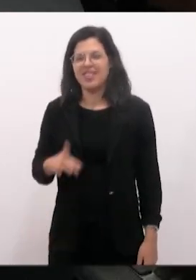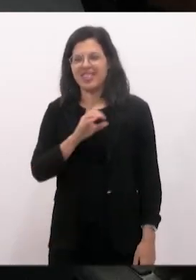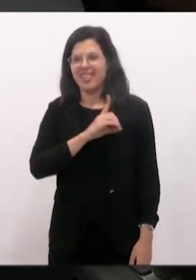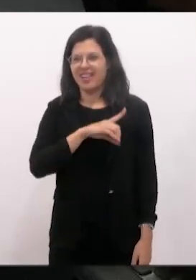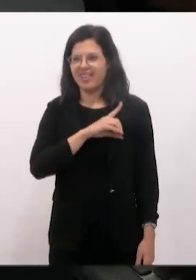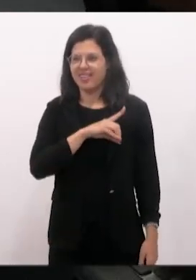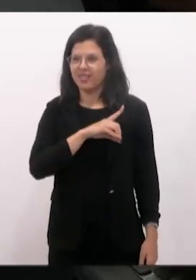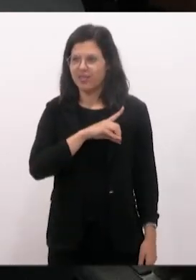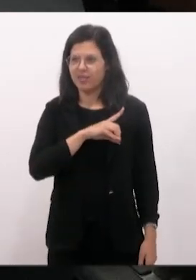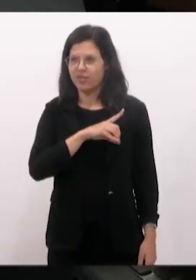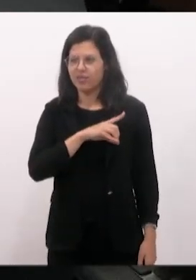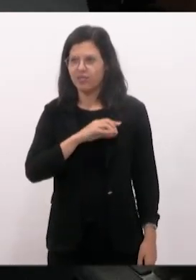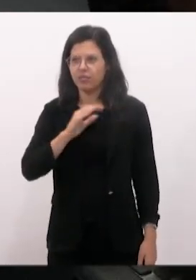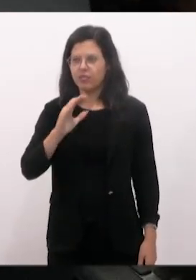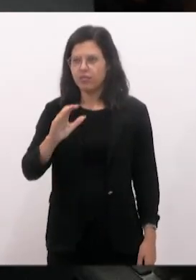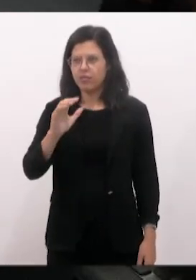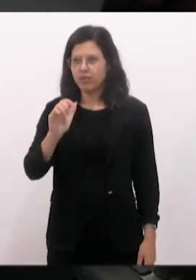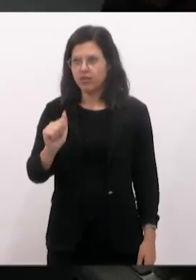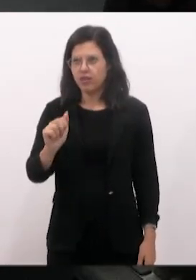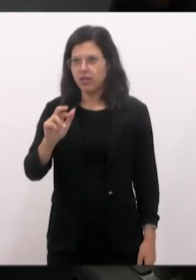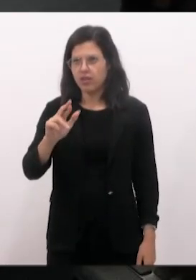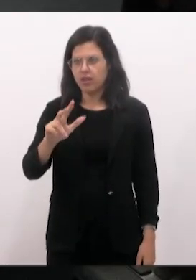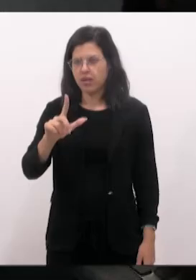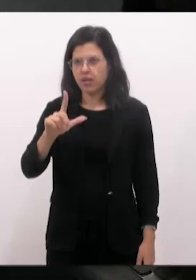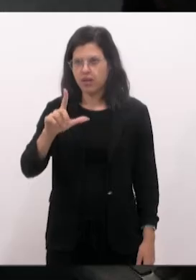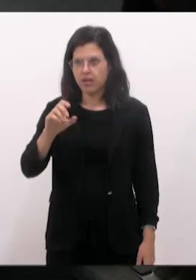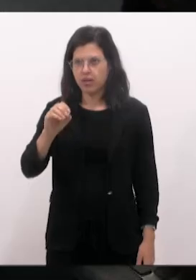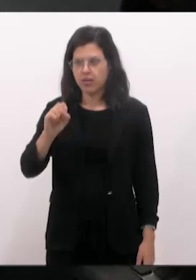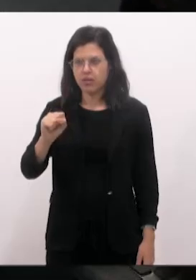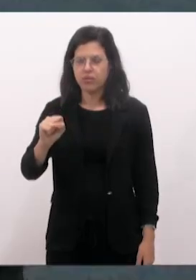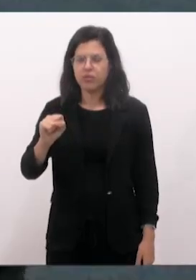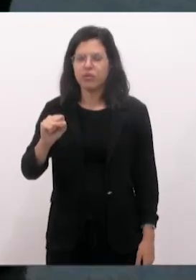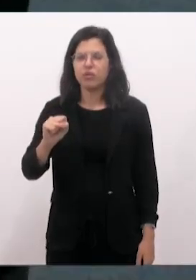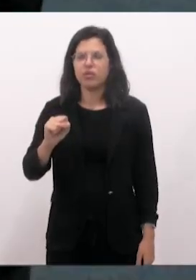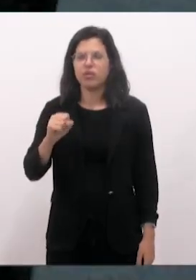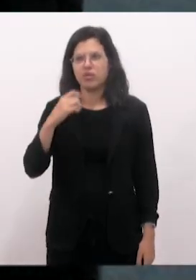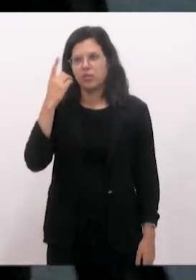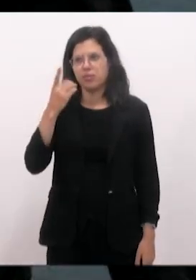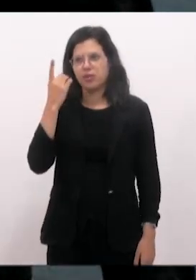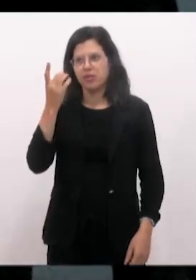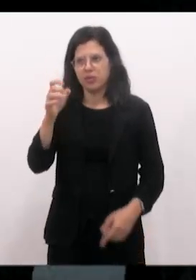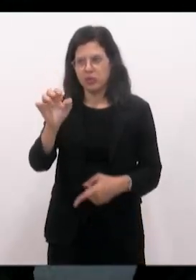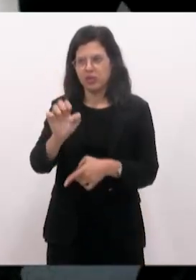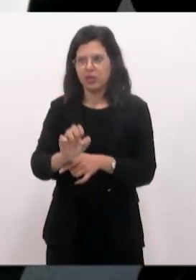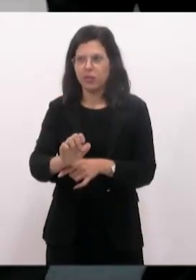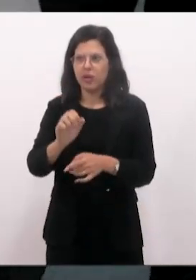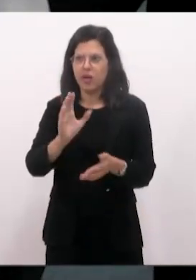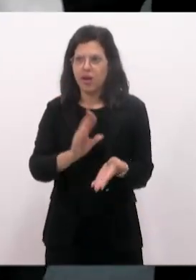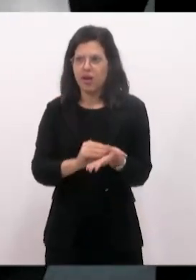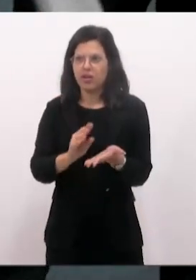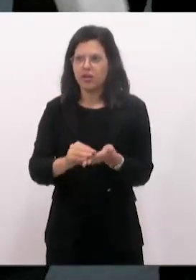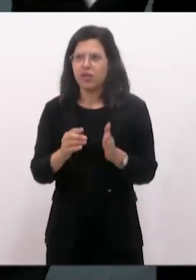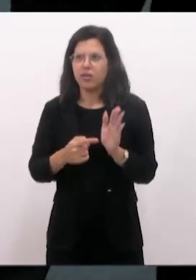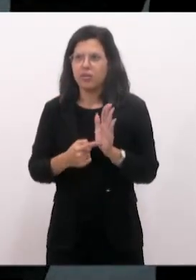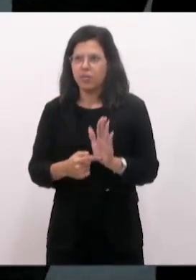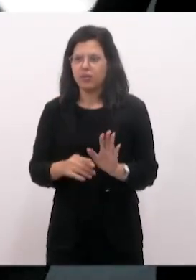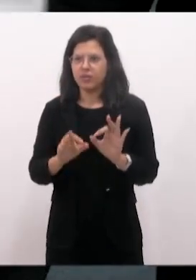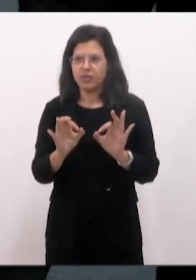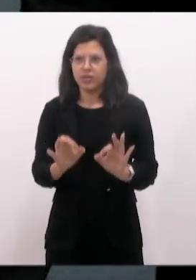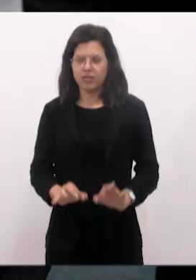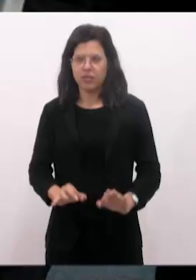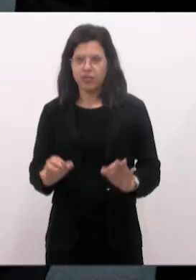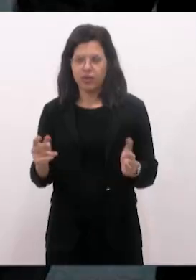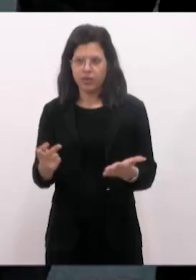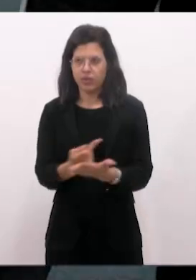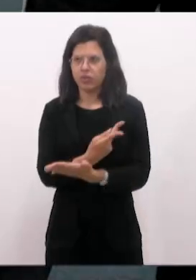delegado Carlos Augusto, deputado estadual. A ata reflete com exatidão